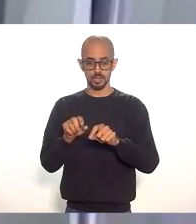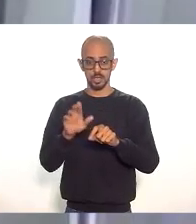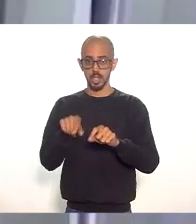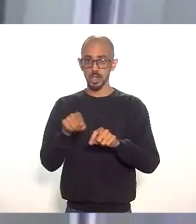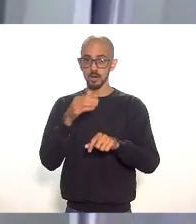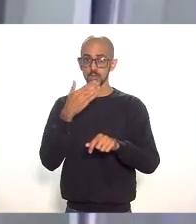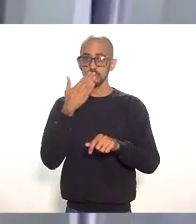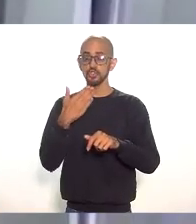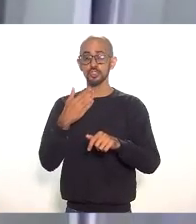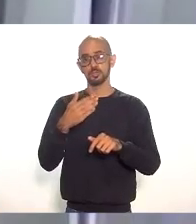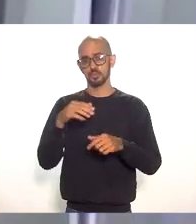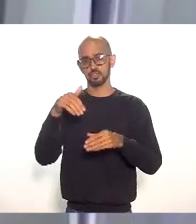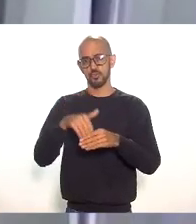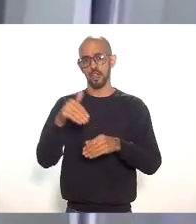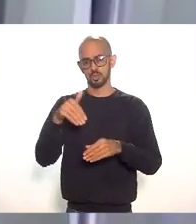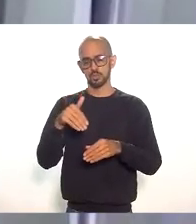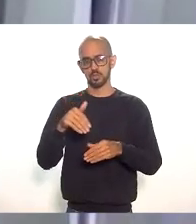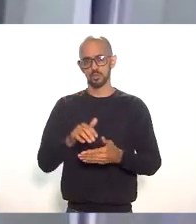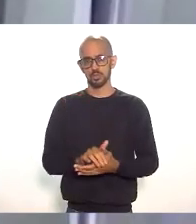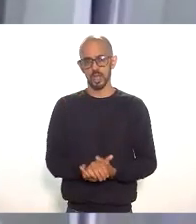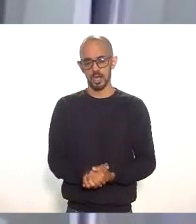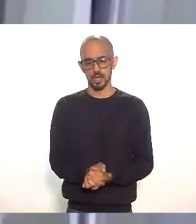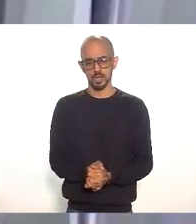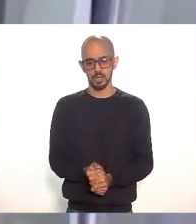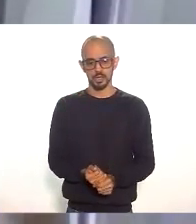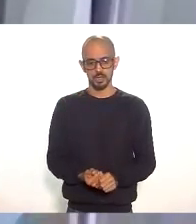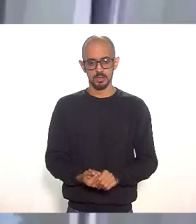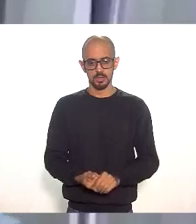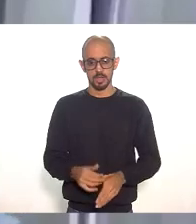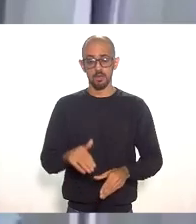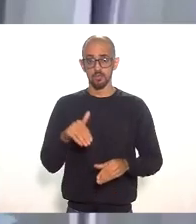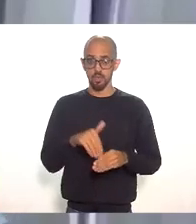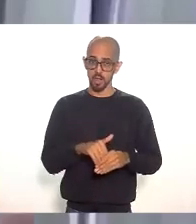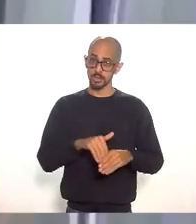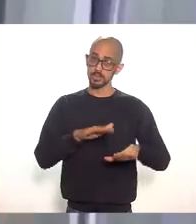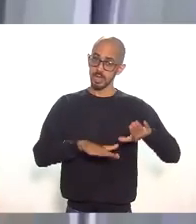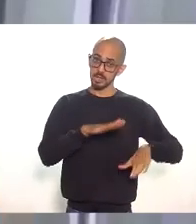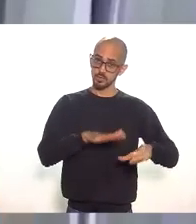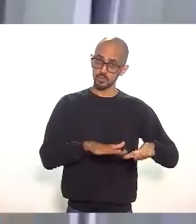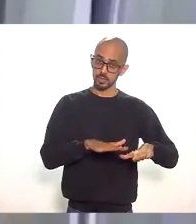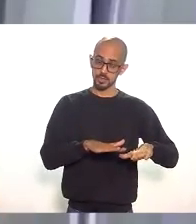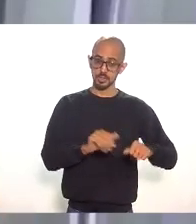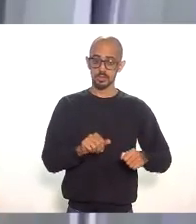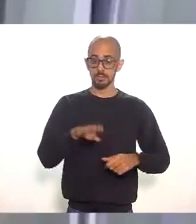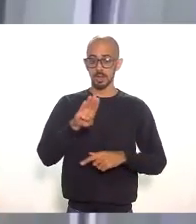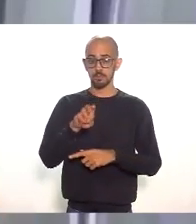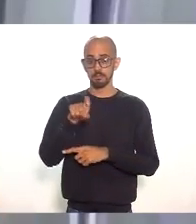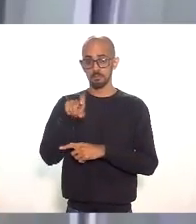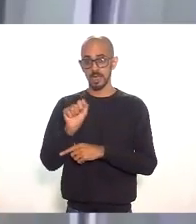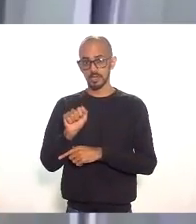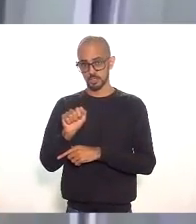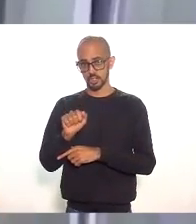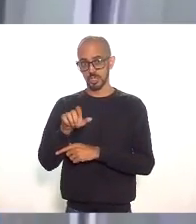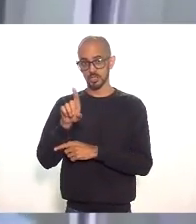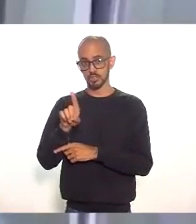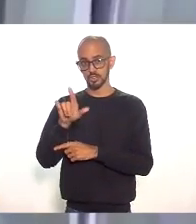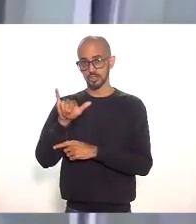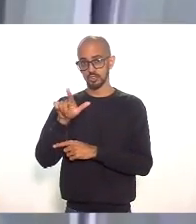de voto, né? É um tipo de voto, né? Vota-se, às vezes, pela baixa em diligência. Então, este voto tem que